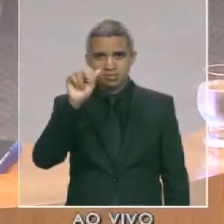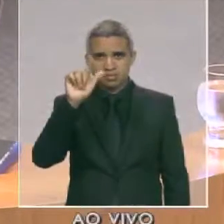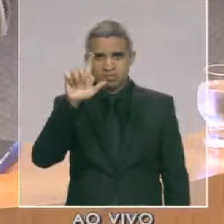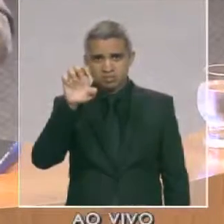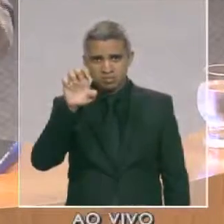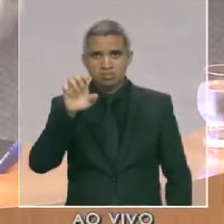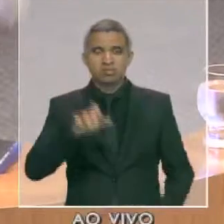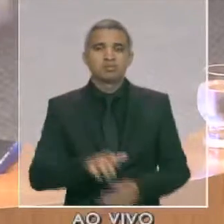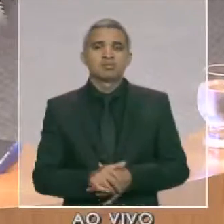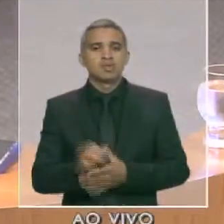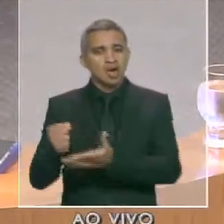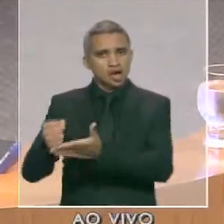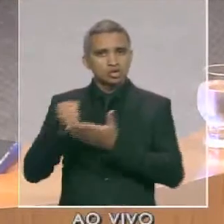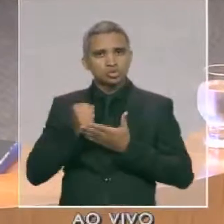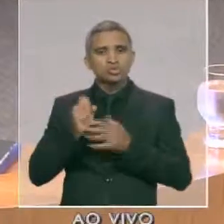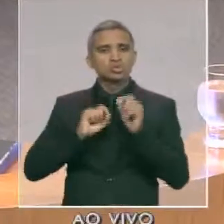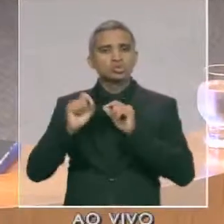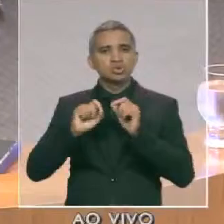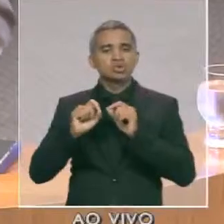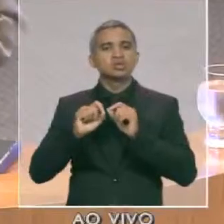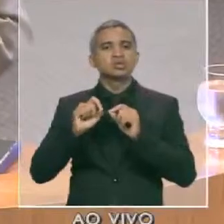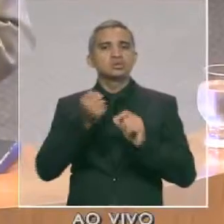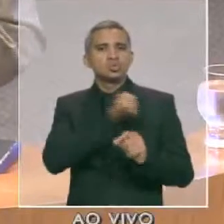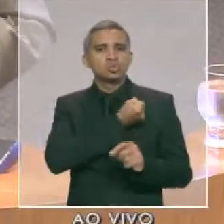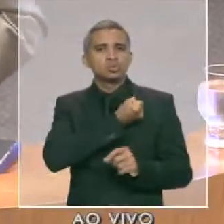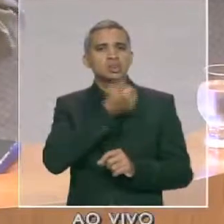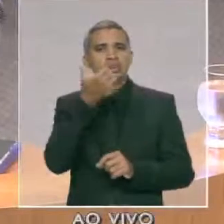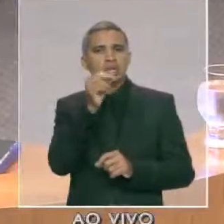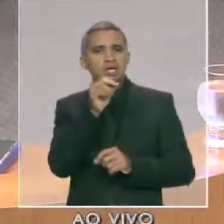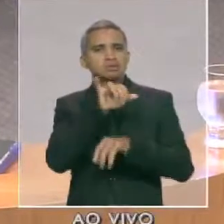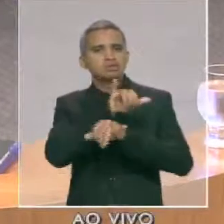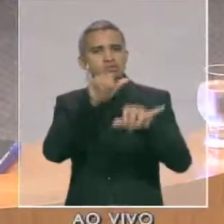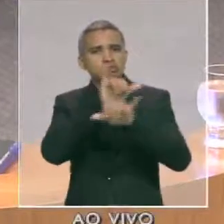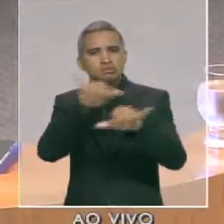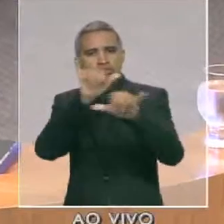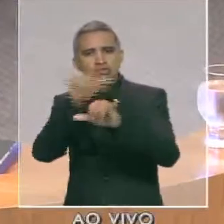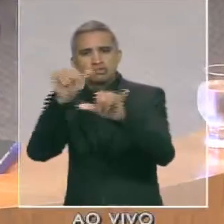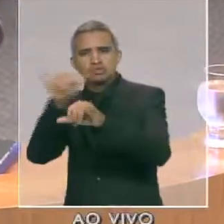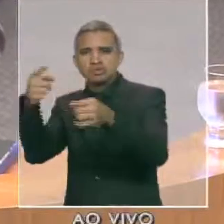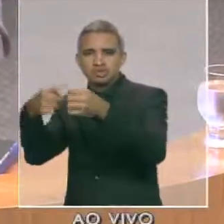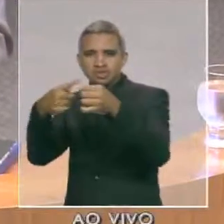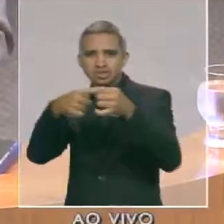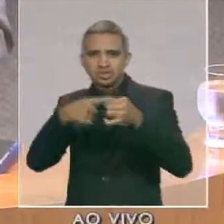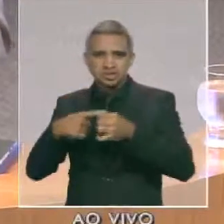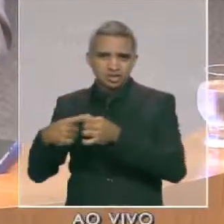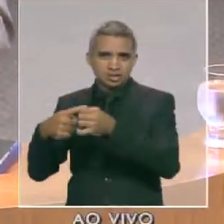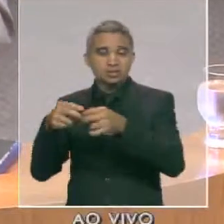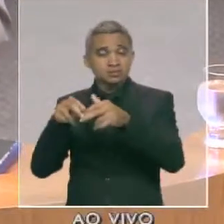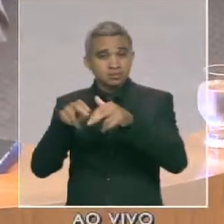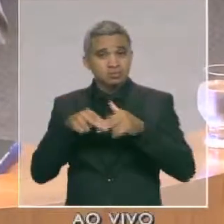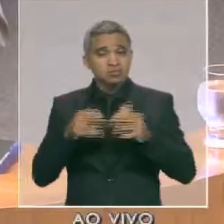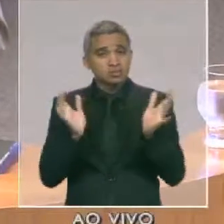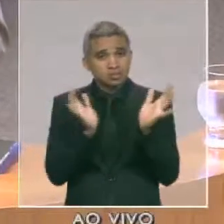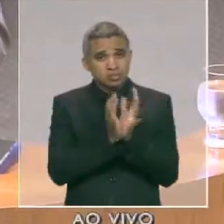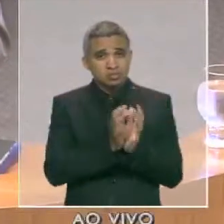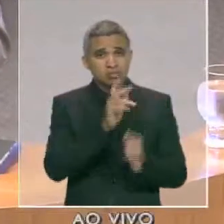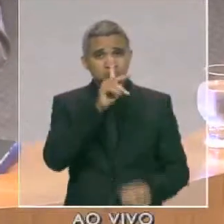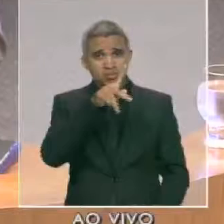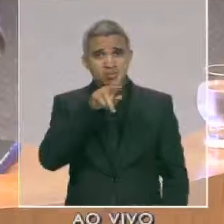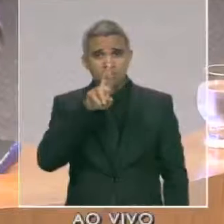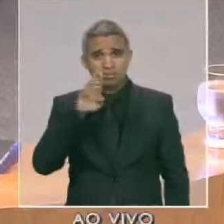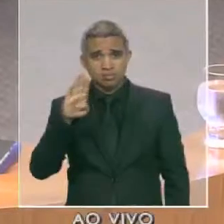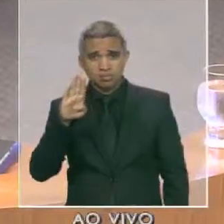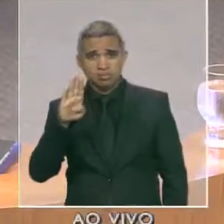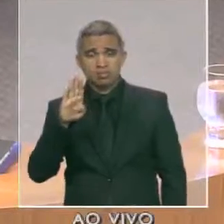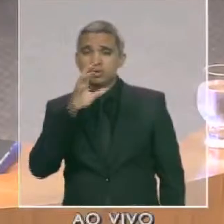política 10, para o interior do Estado. Então, é esse partido que desenvolve as suas iniciativas, que no